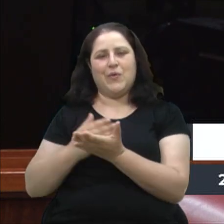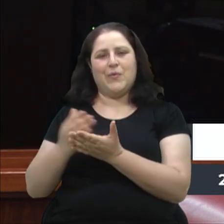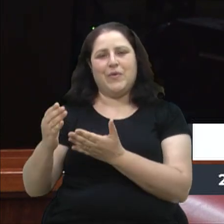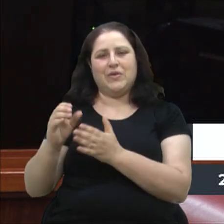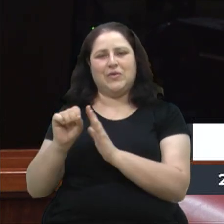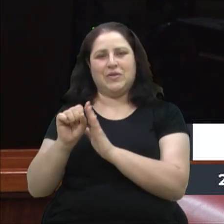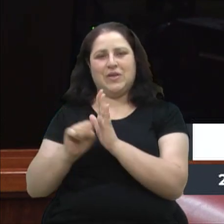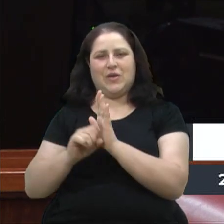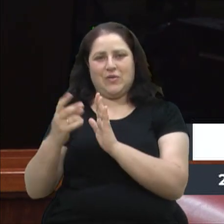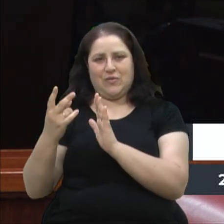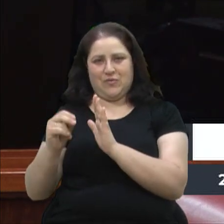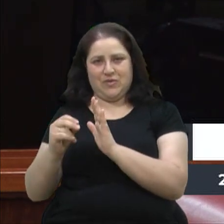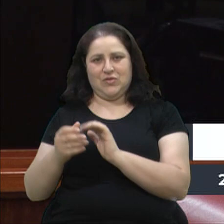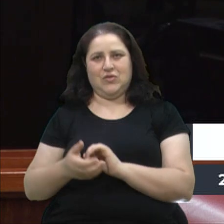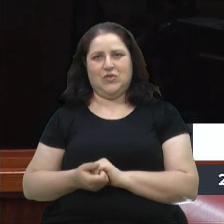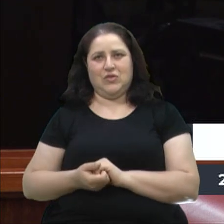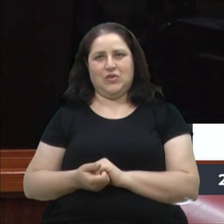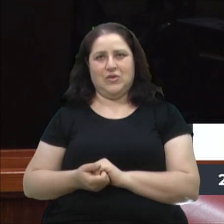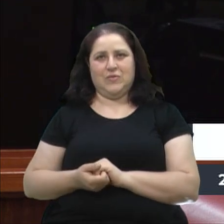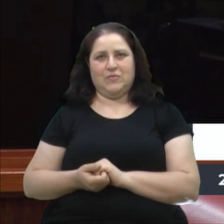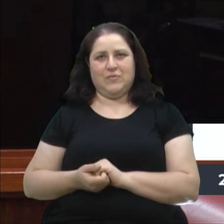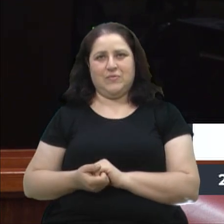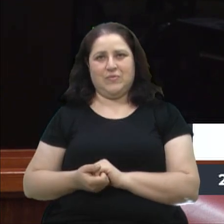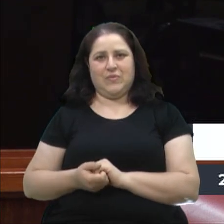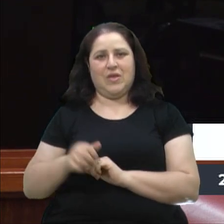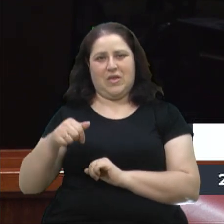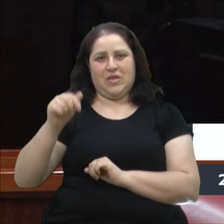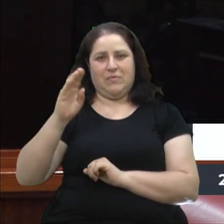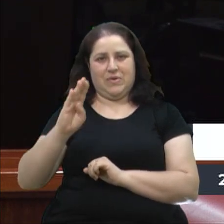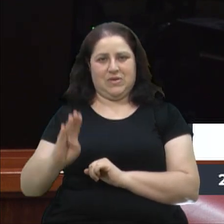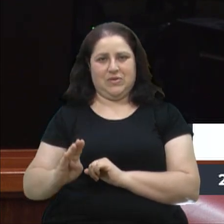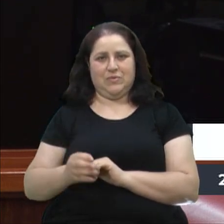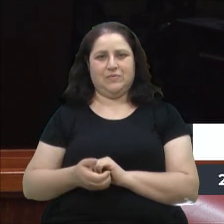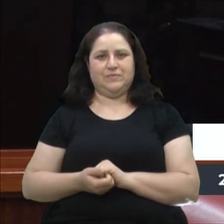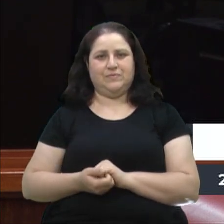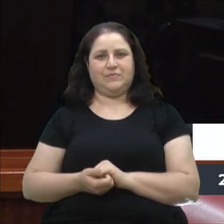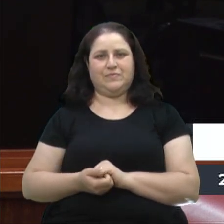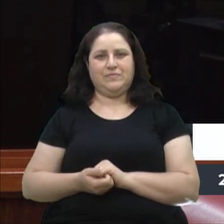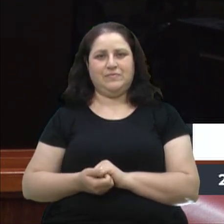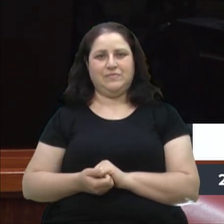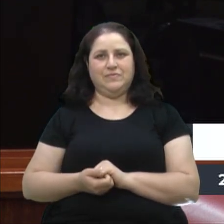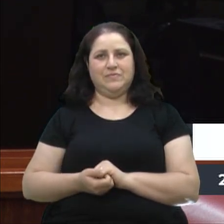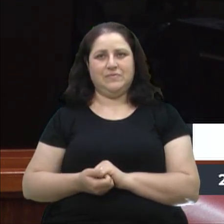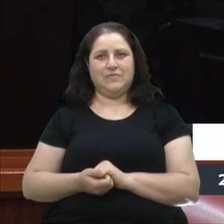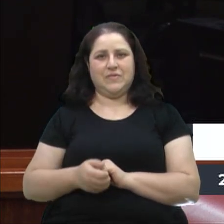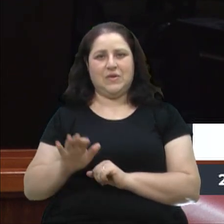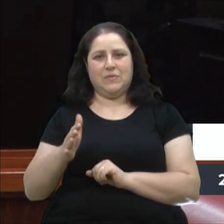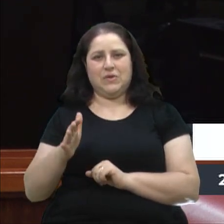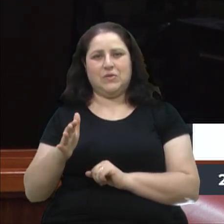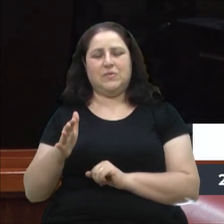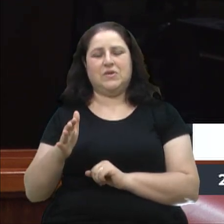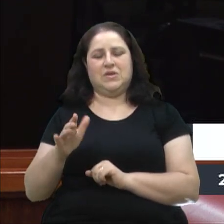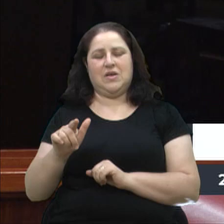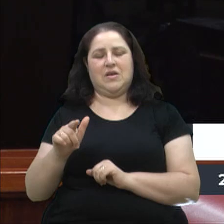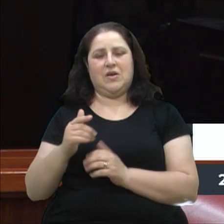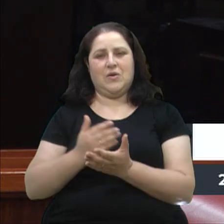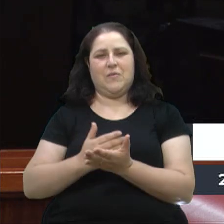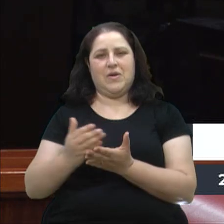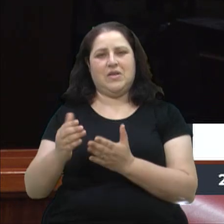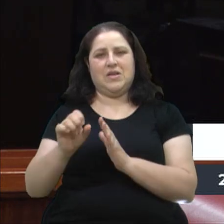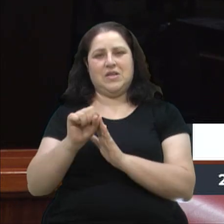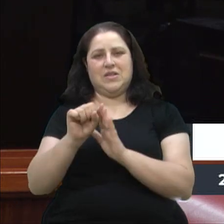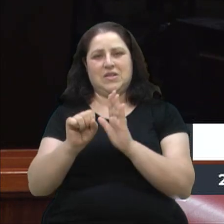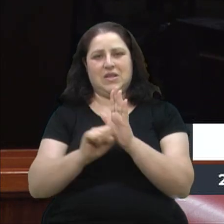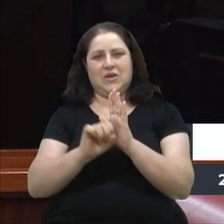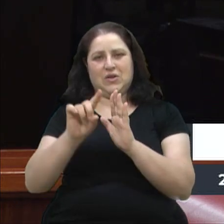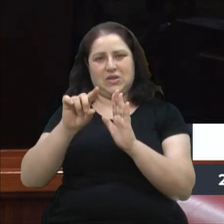época, no início do século XX no Brasil, e em meados do início do século XIX na